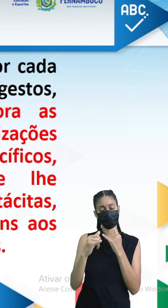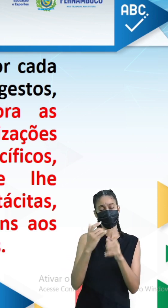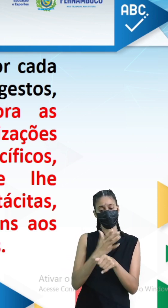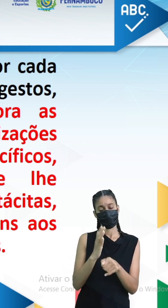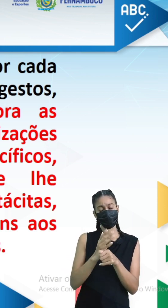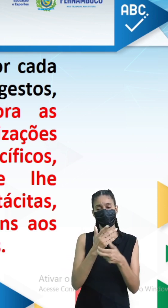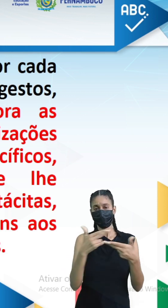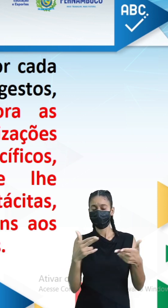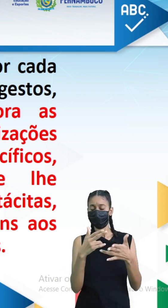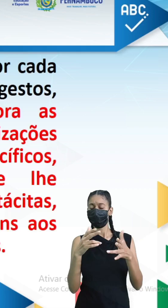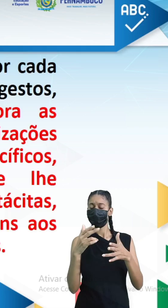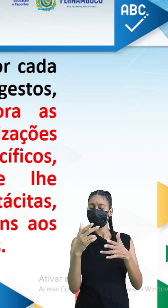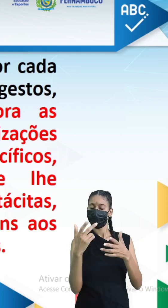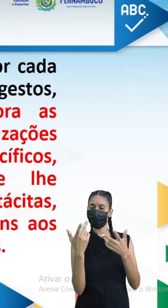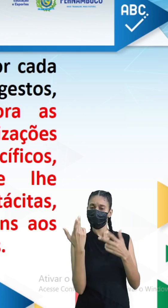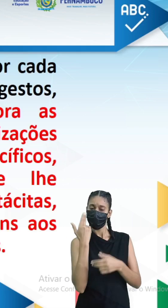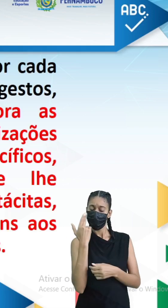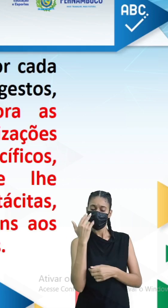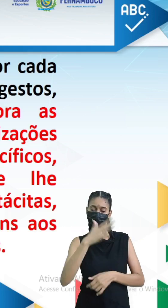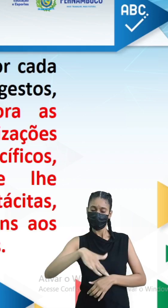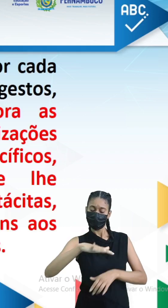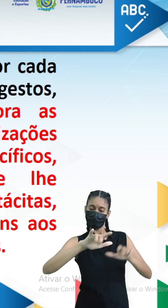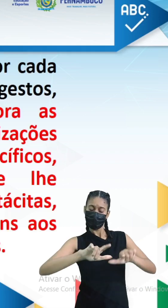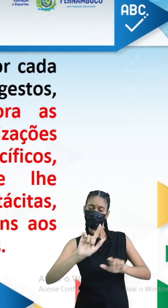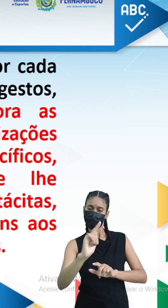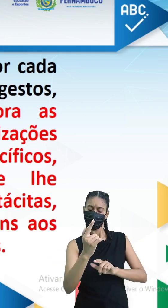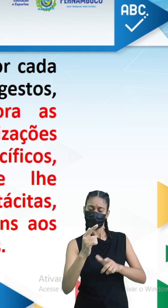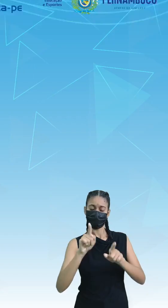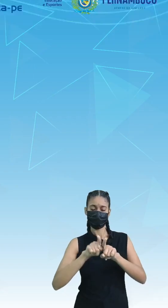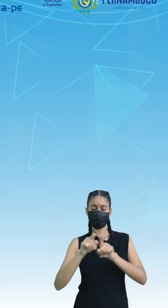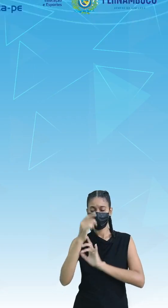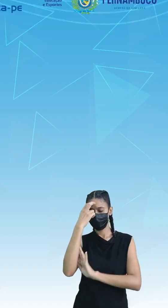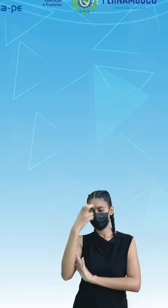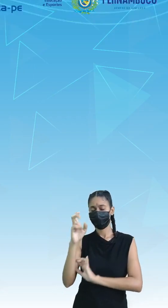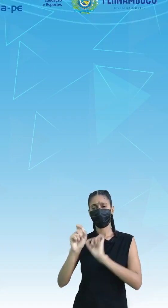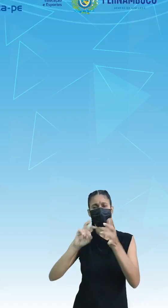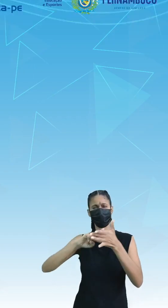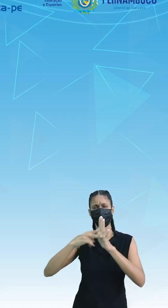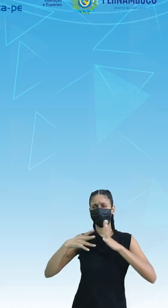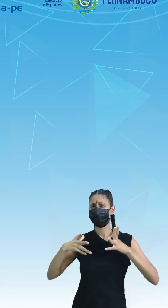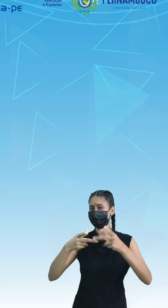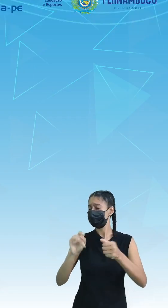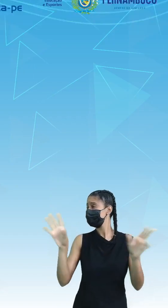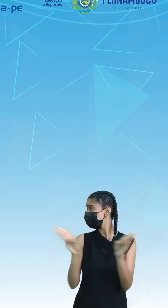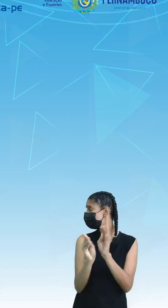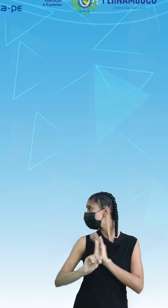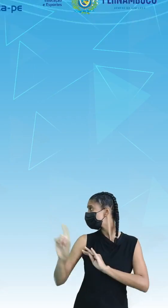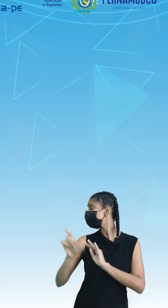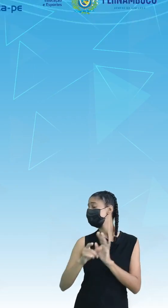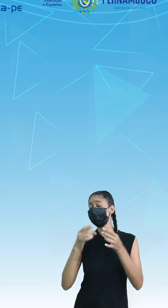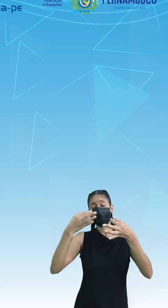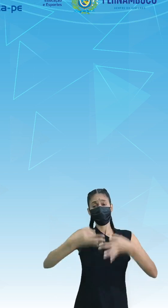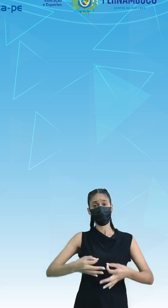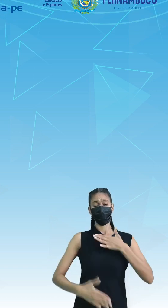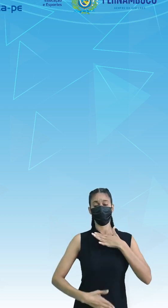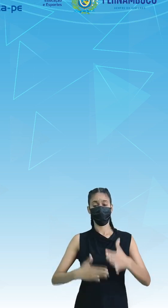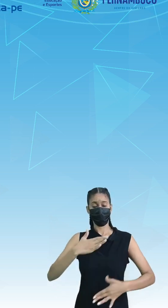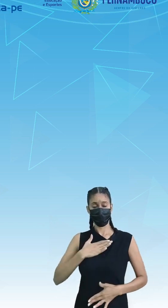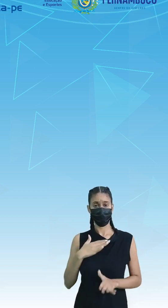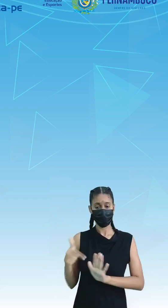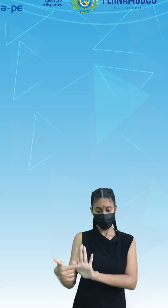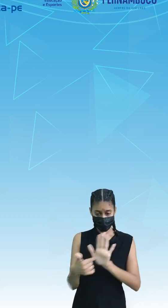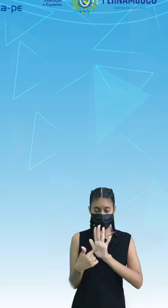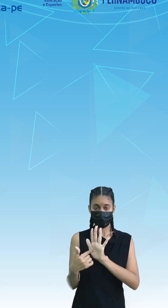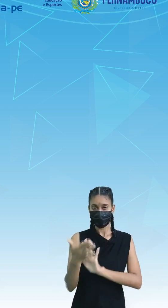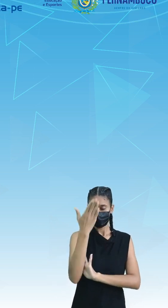diferentes espaços geográficos e culturais. O que quer dizer tudo isso? Isso quer dizer que a postura do corpo, ela